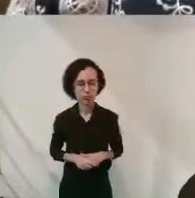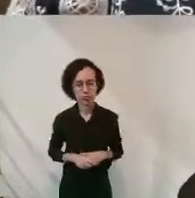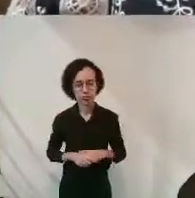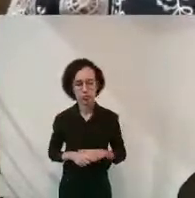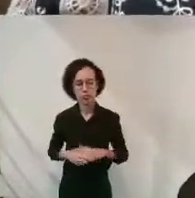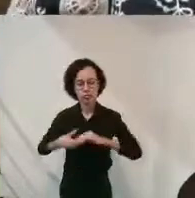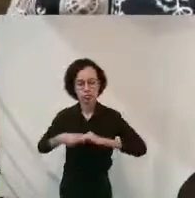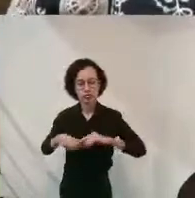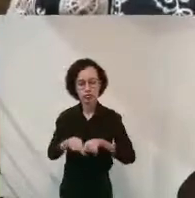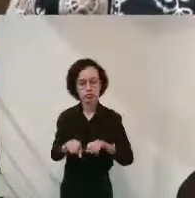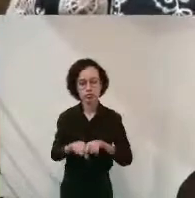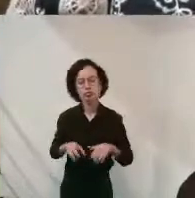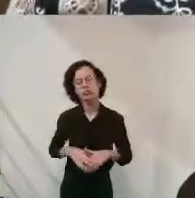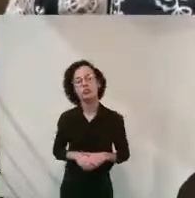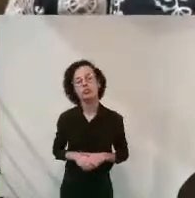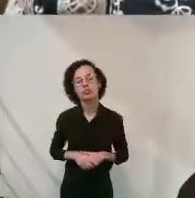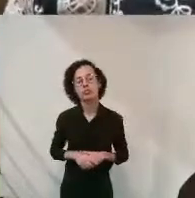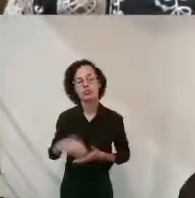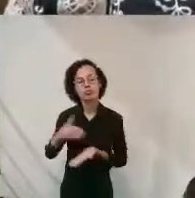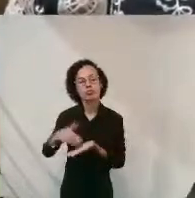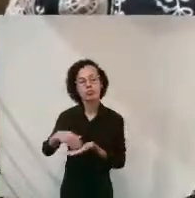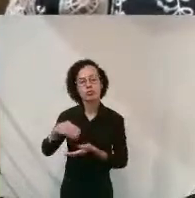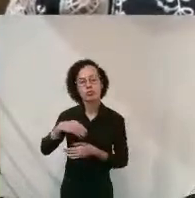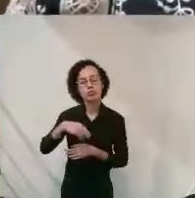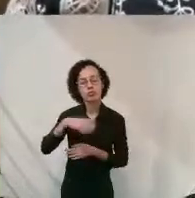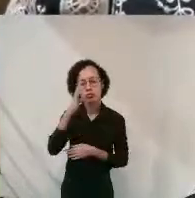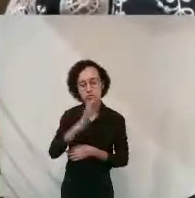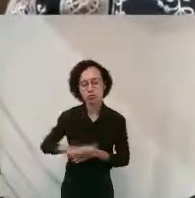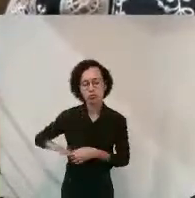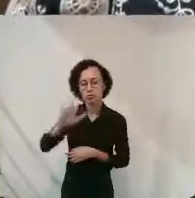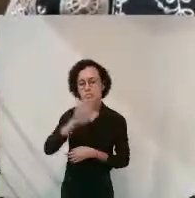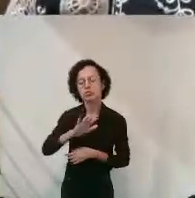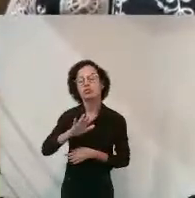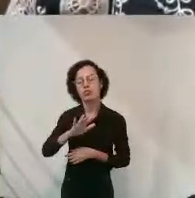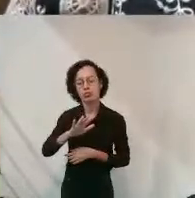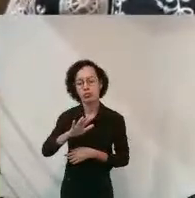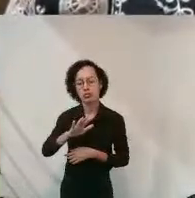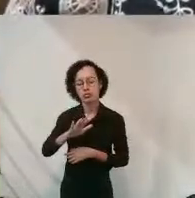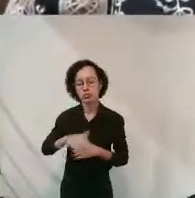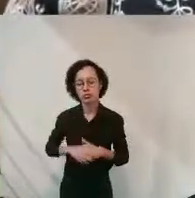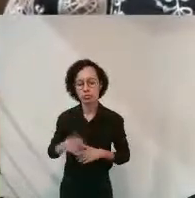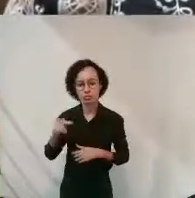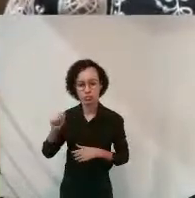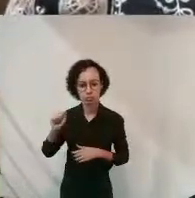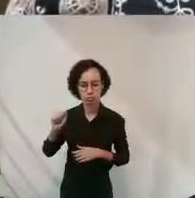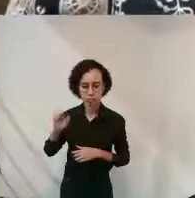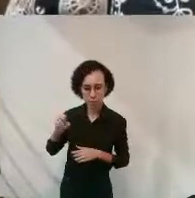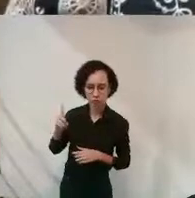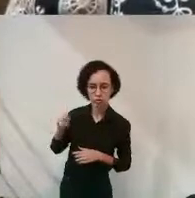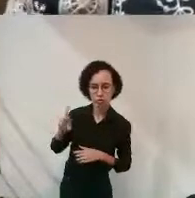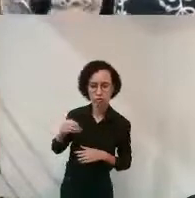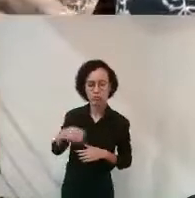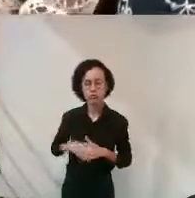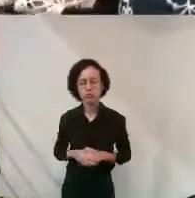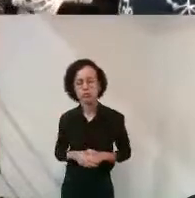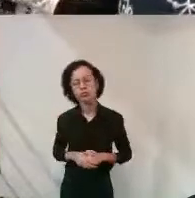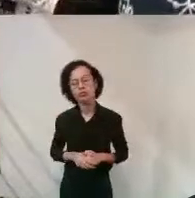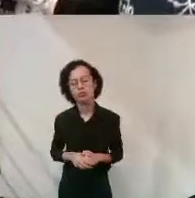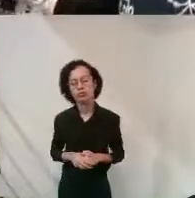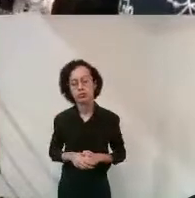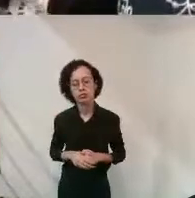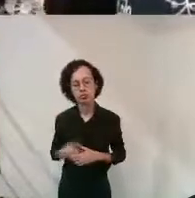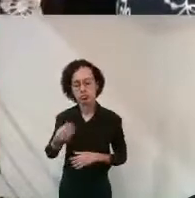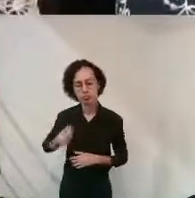Cumprimento o nosso excelentíssimo secretário nacional de saneamento, doutor Pedro Marendo, Ministério do Desenvolvimento Regional, que muito nos honra com a